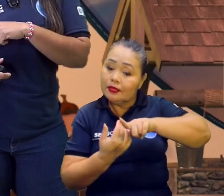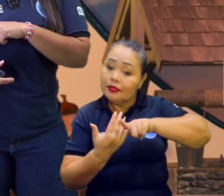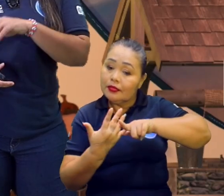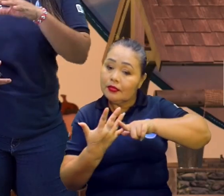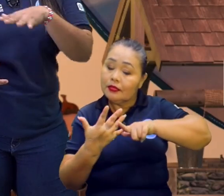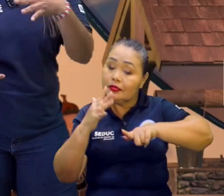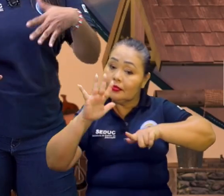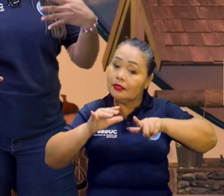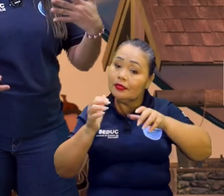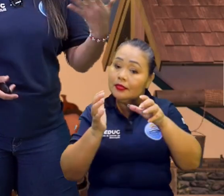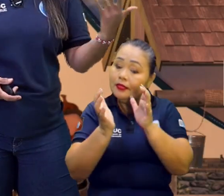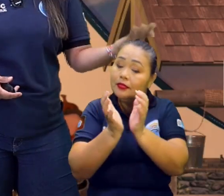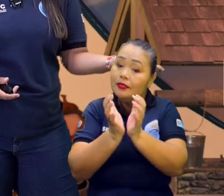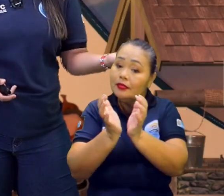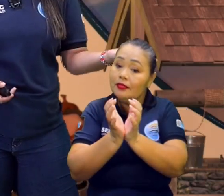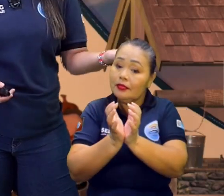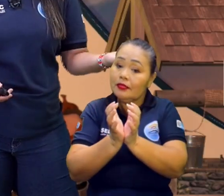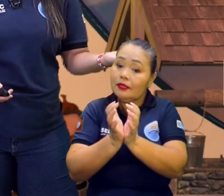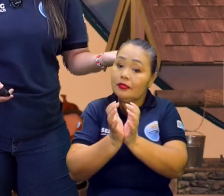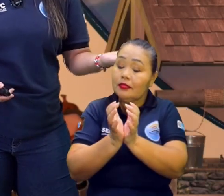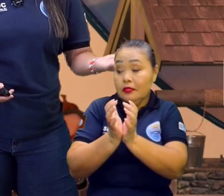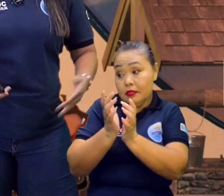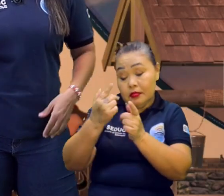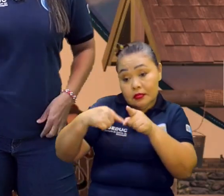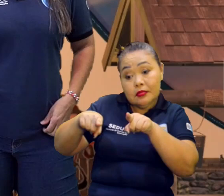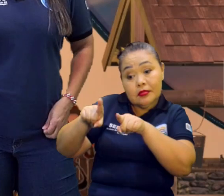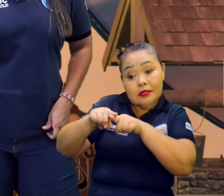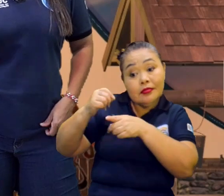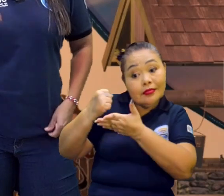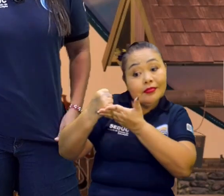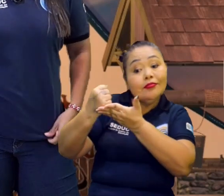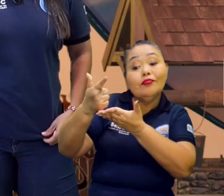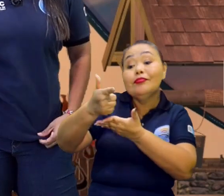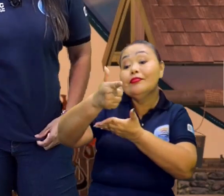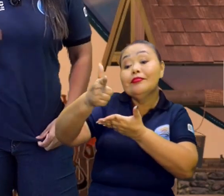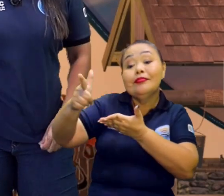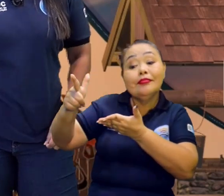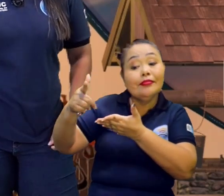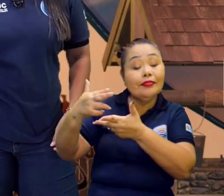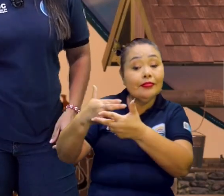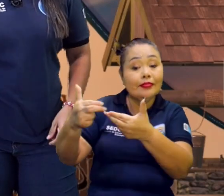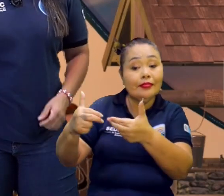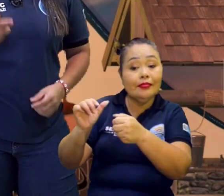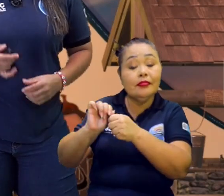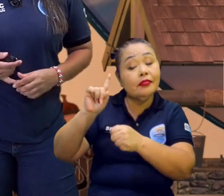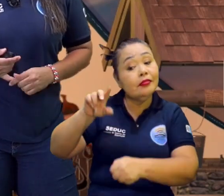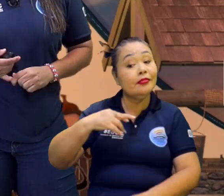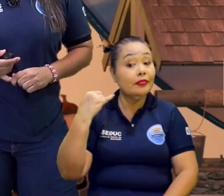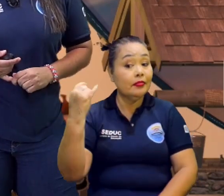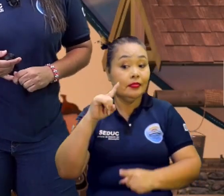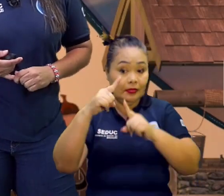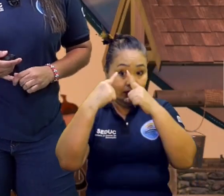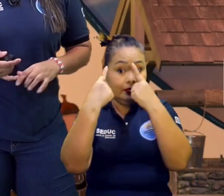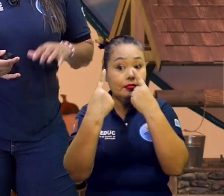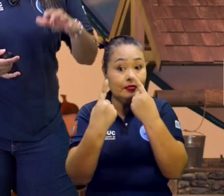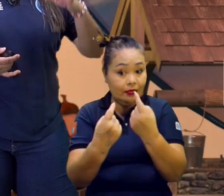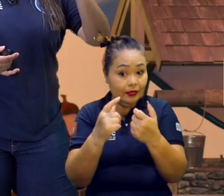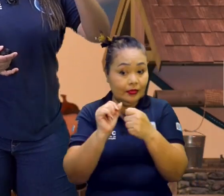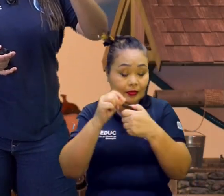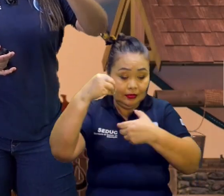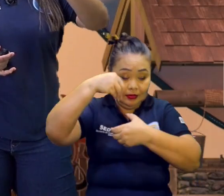inseridas, são prestadoras de serviço. Isso é importante e interessante dentro dos sistemas SAFs.